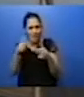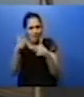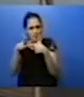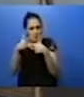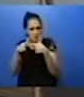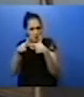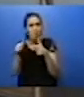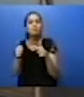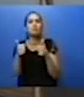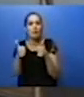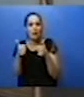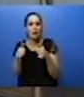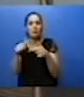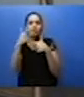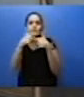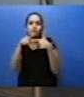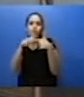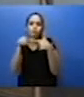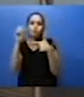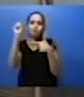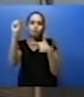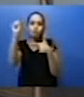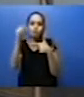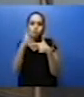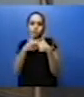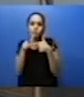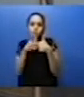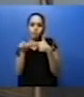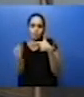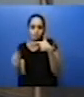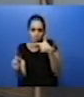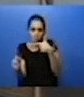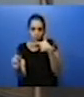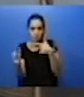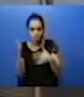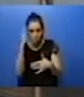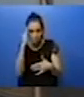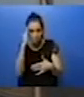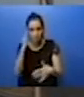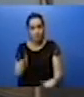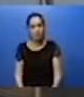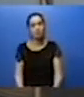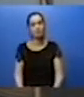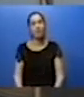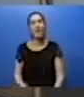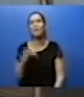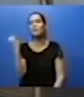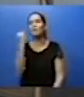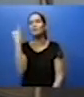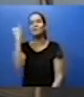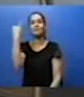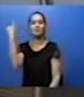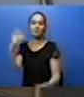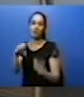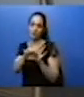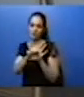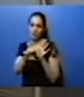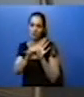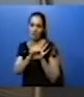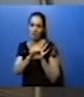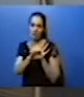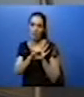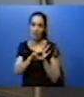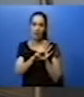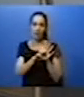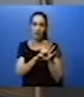sempre fica e outra coisa importante que vai estar aqui nos outros exemplos aqui a gente